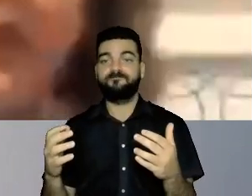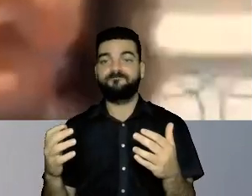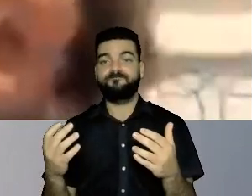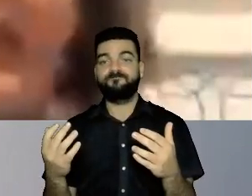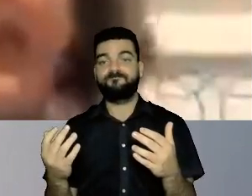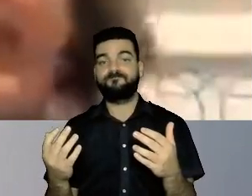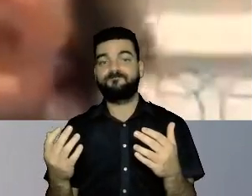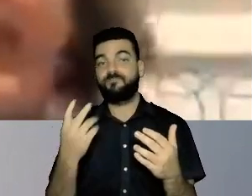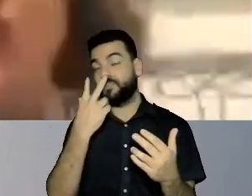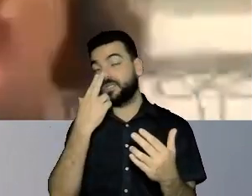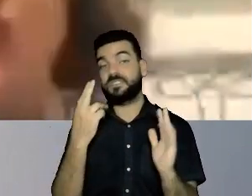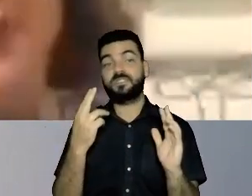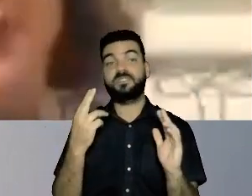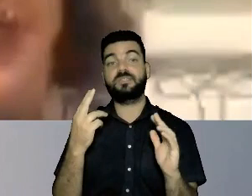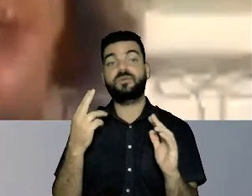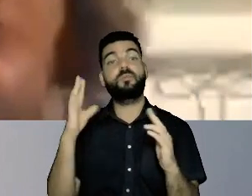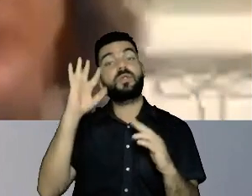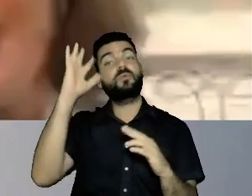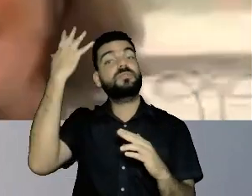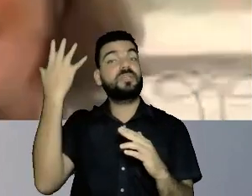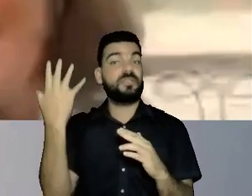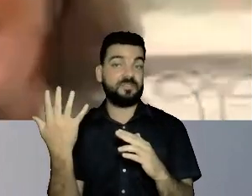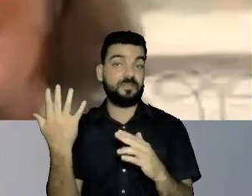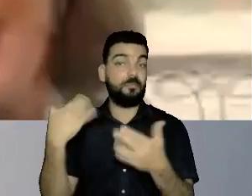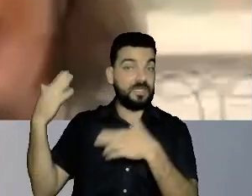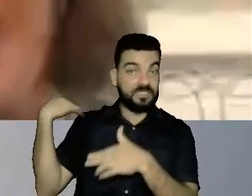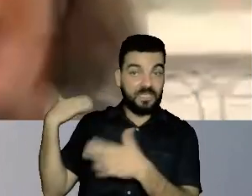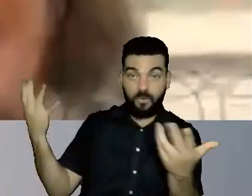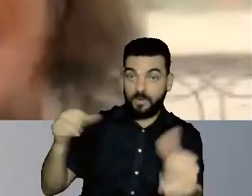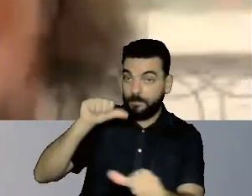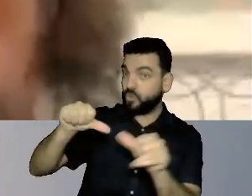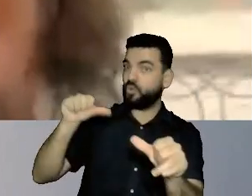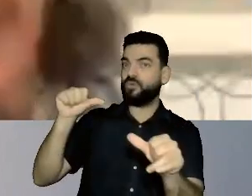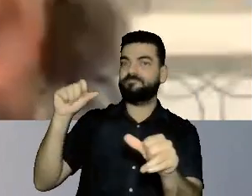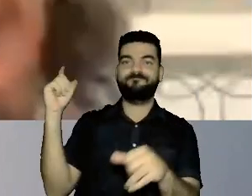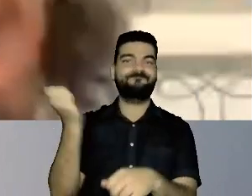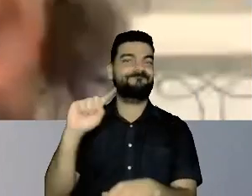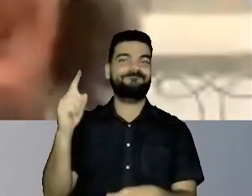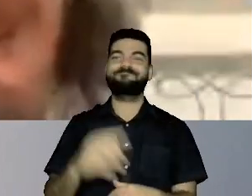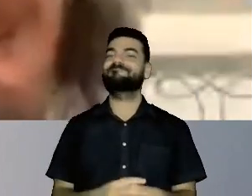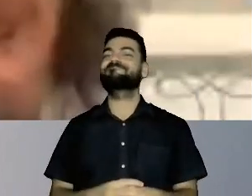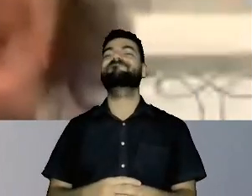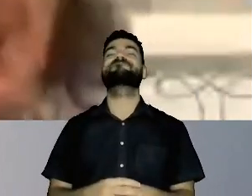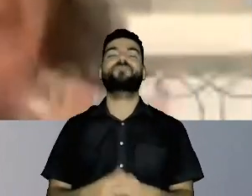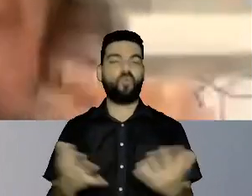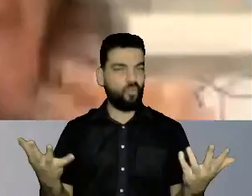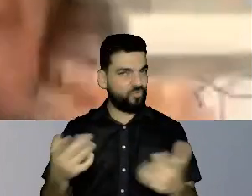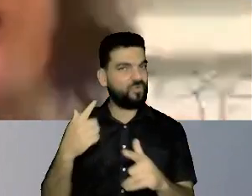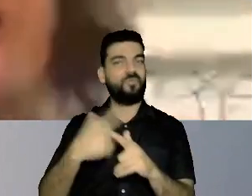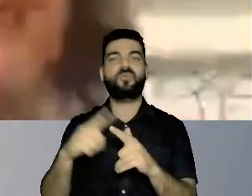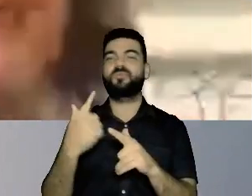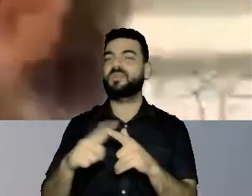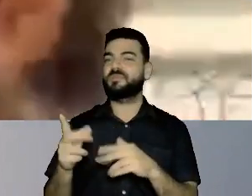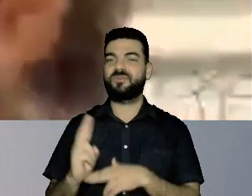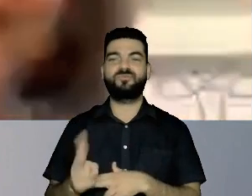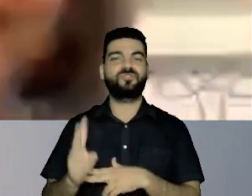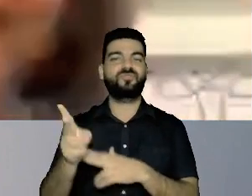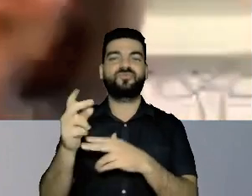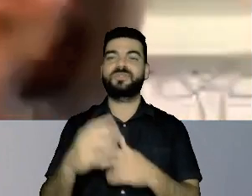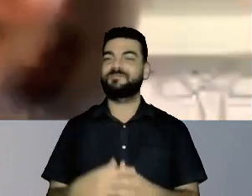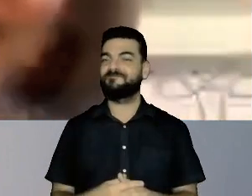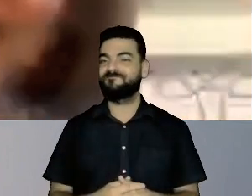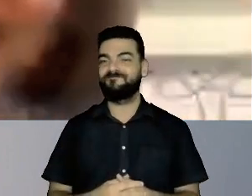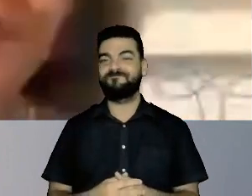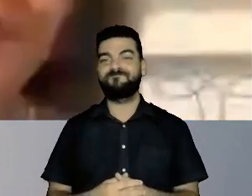o design gráfico, então, não é só algo que acontecia e que